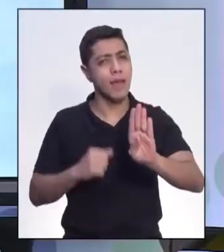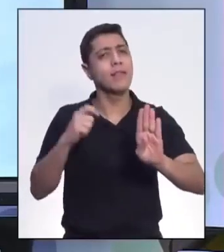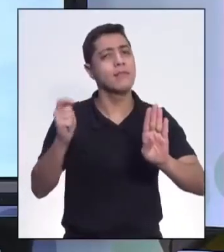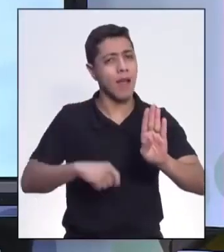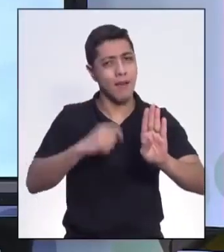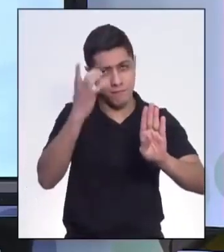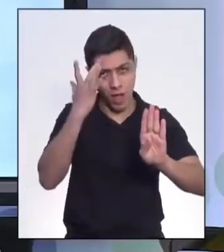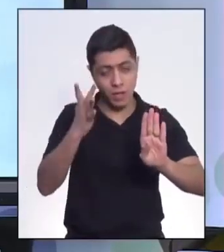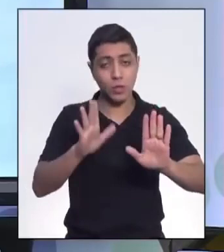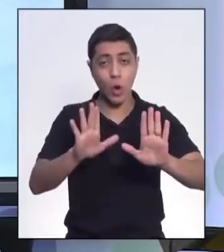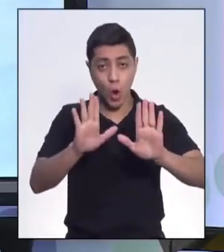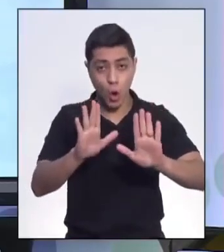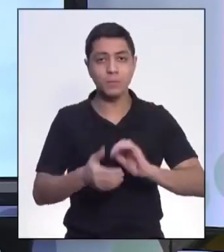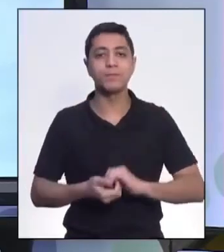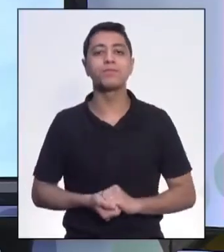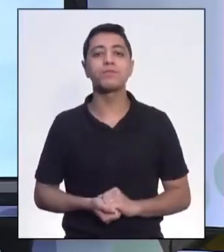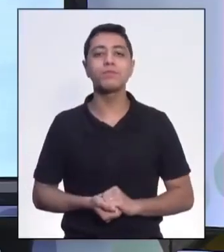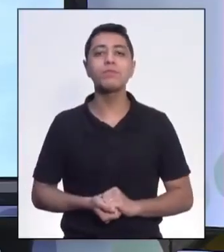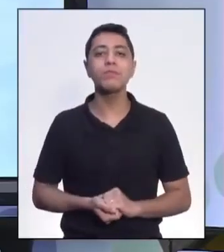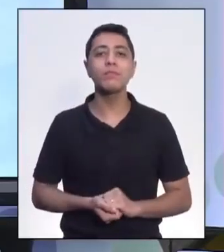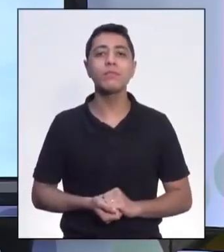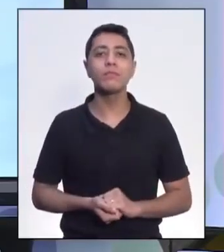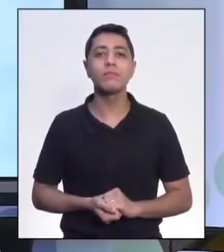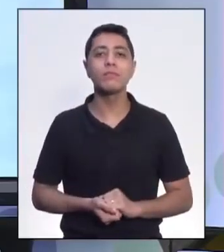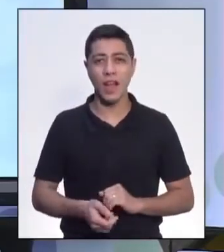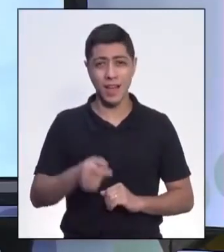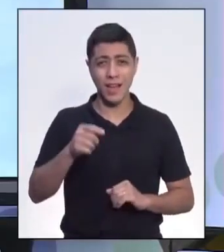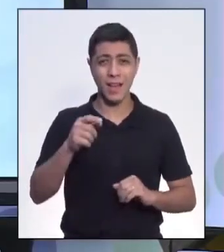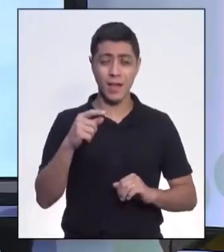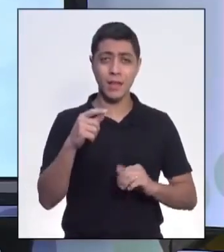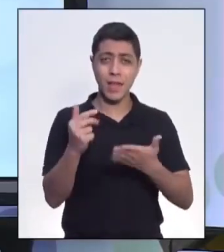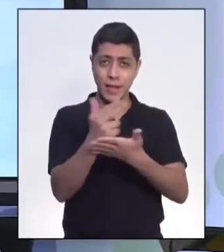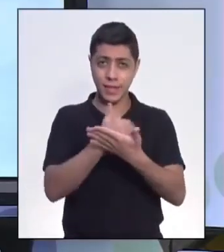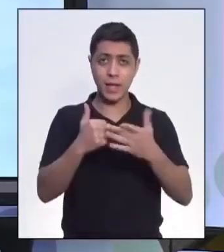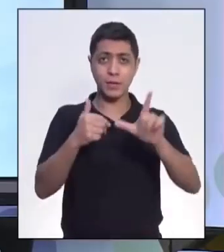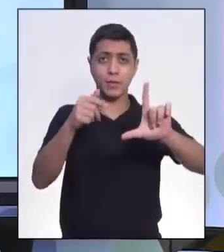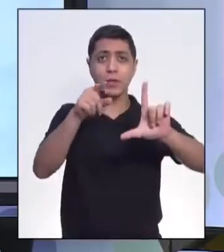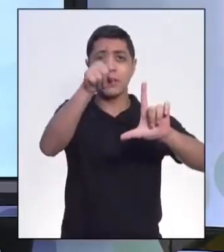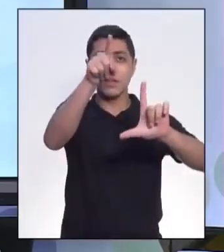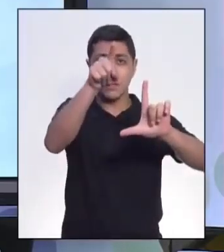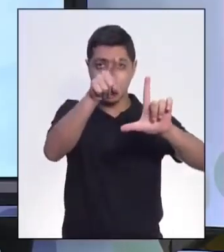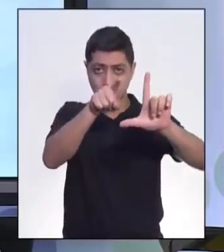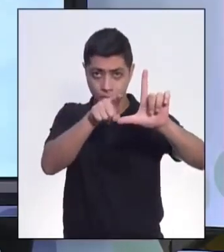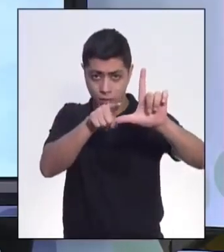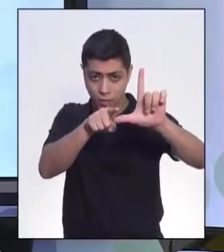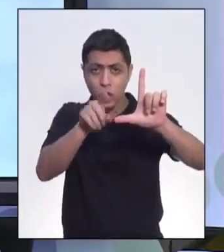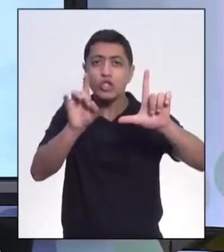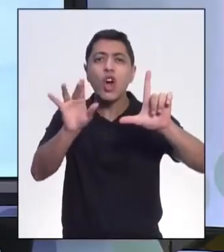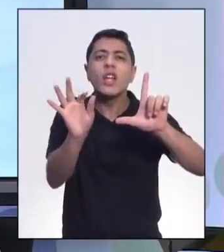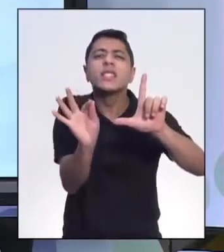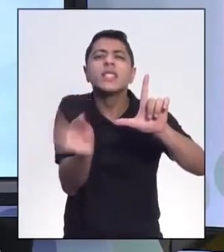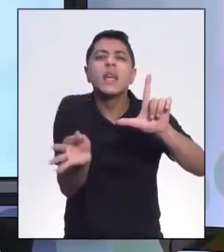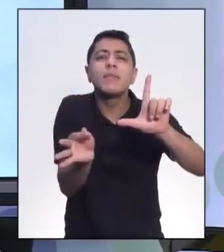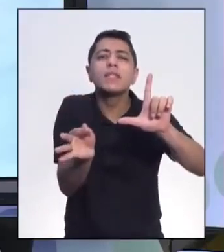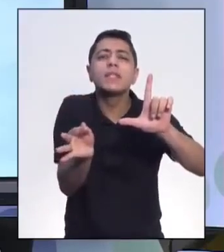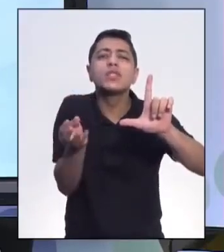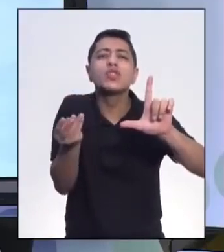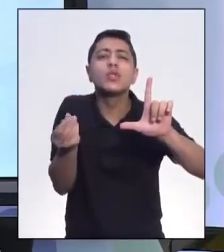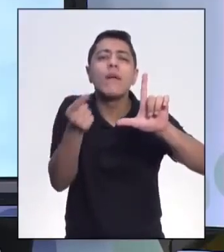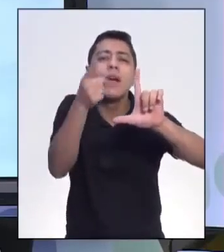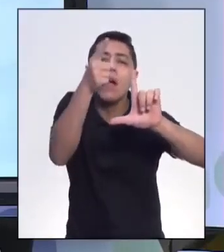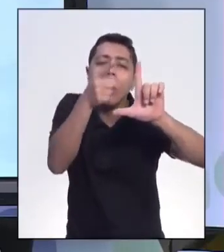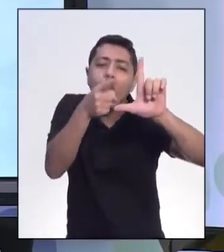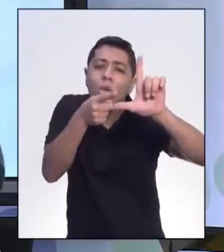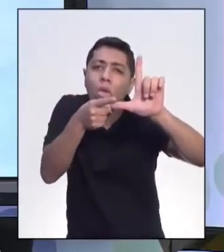x? Não, ela está cruzando o eixo x em 2 pontos, no menos 2 e no 2. Por que ela está cruzando? Quer dizer que quando eu